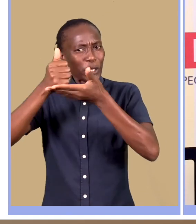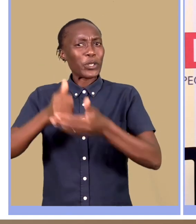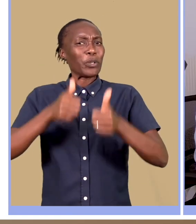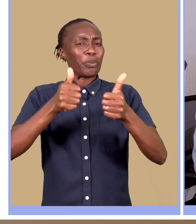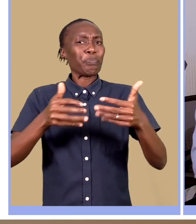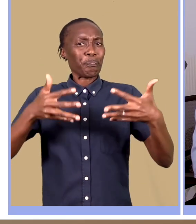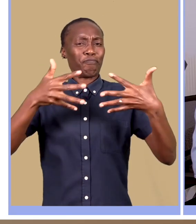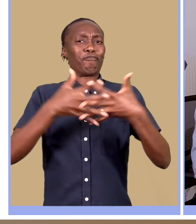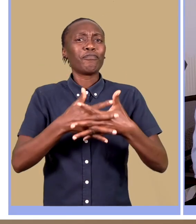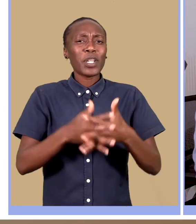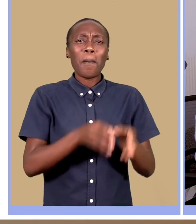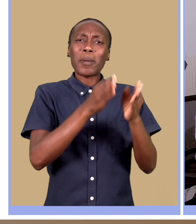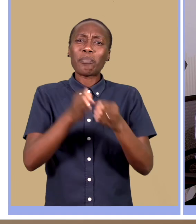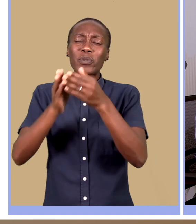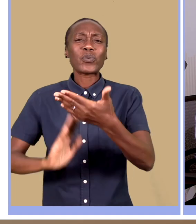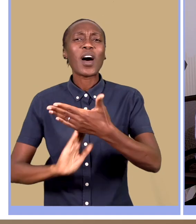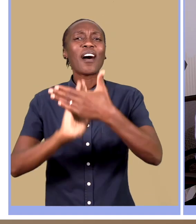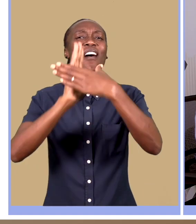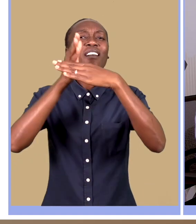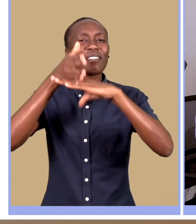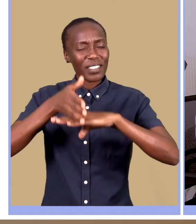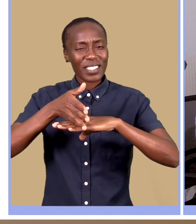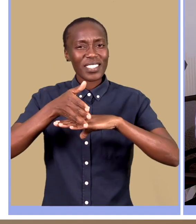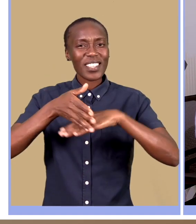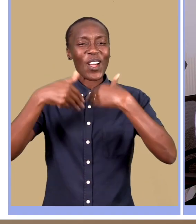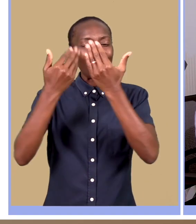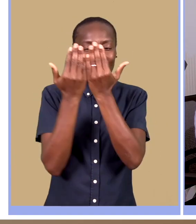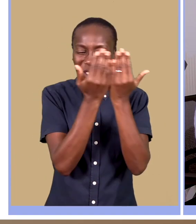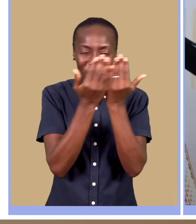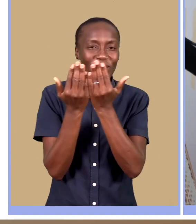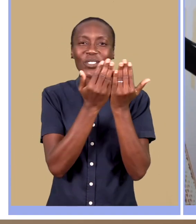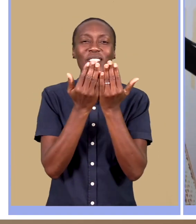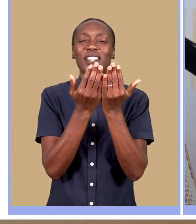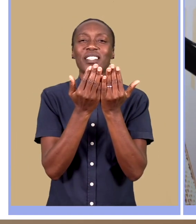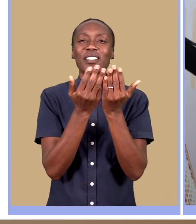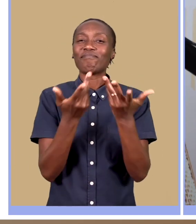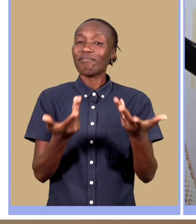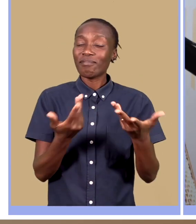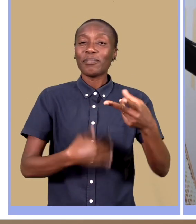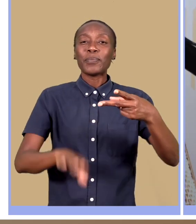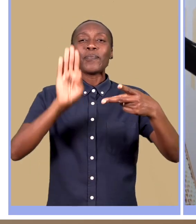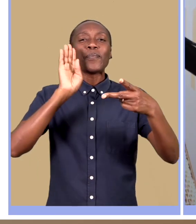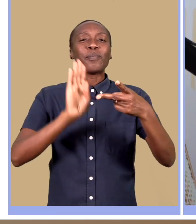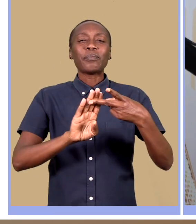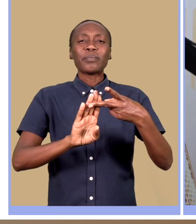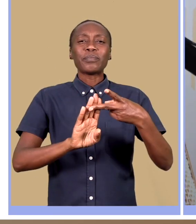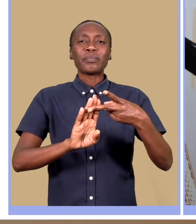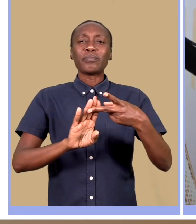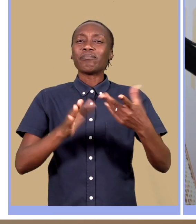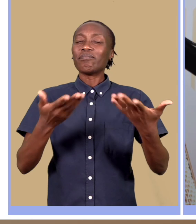essas pessoas consigam prosseguir com seus estudos. Agora, também